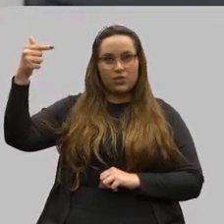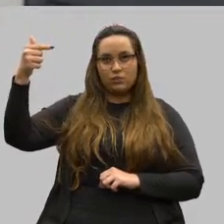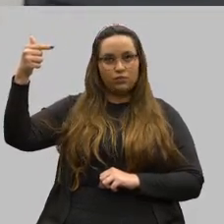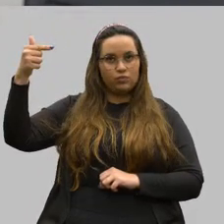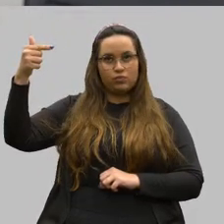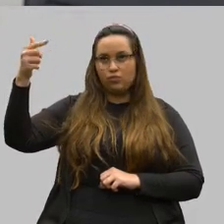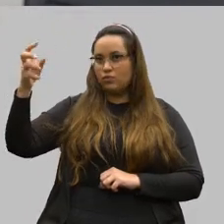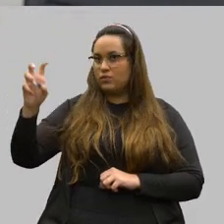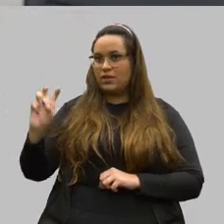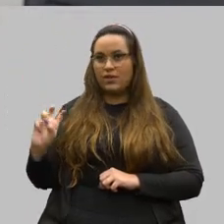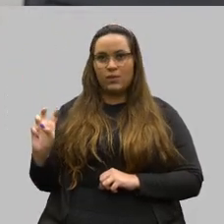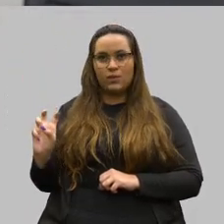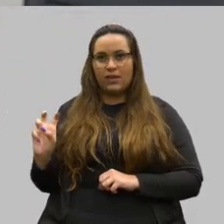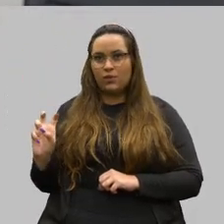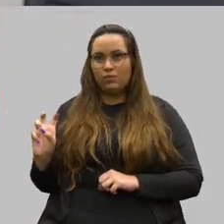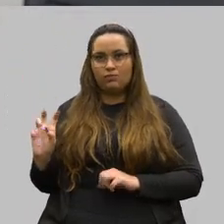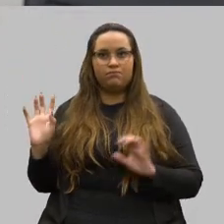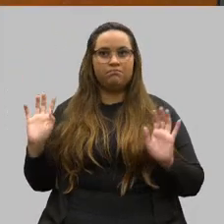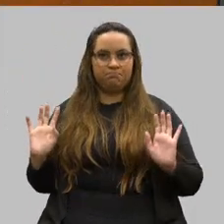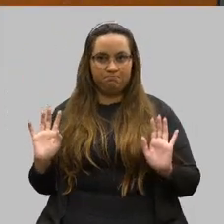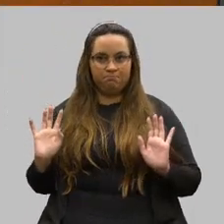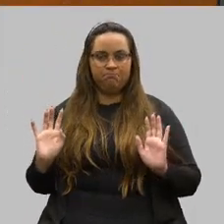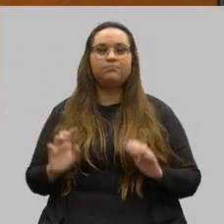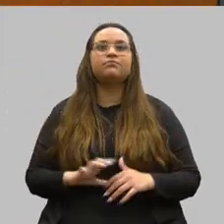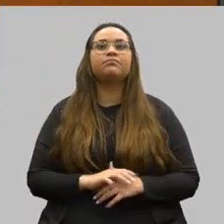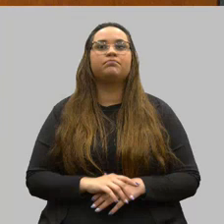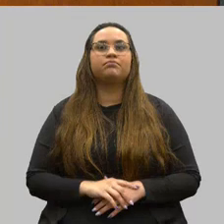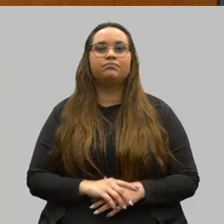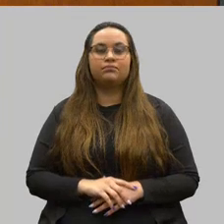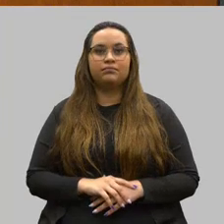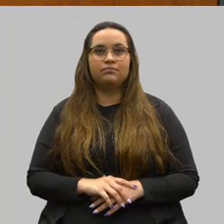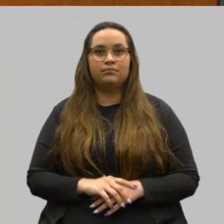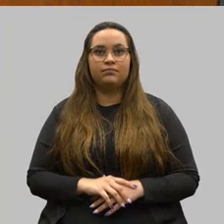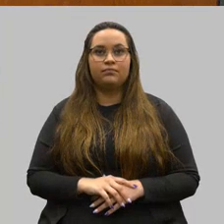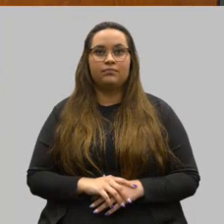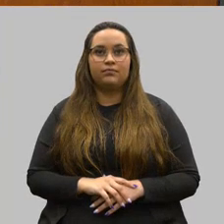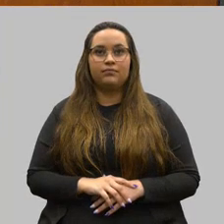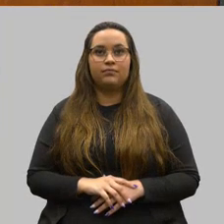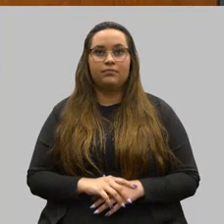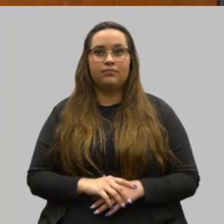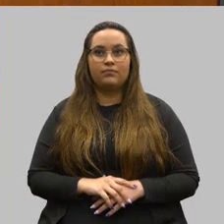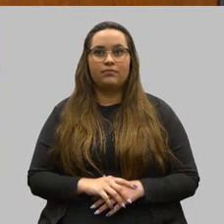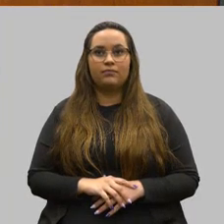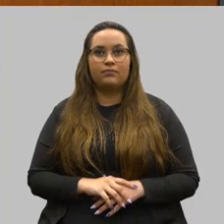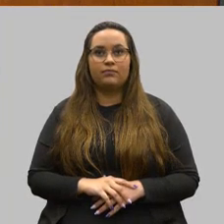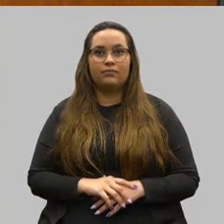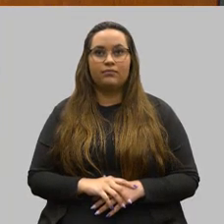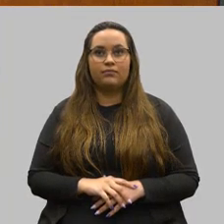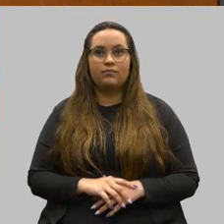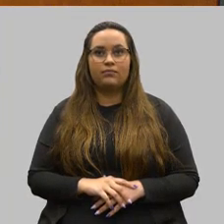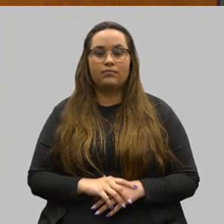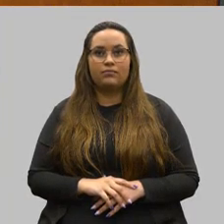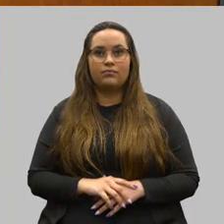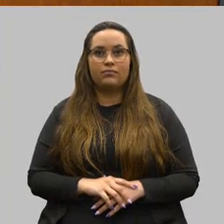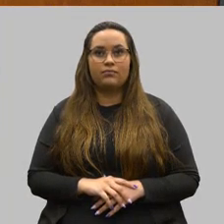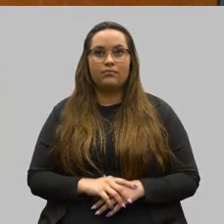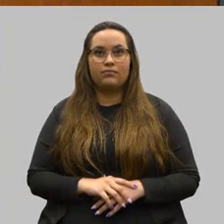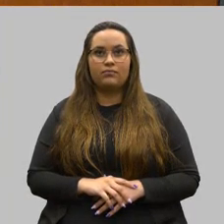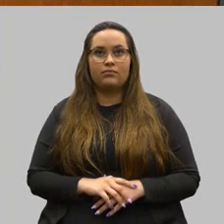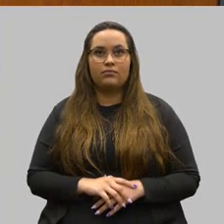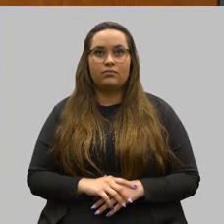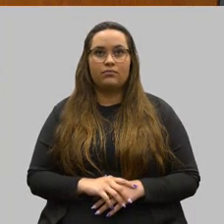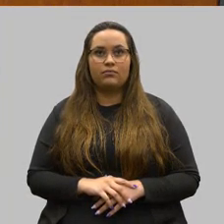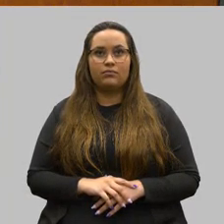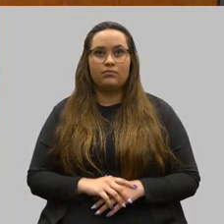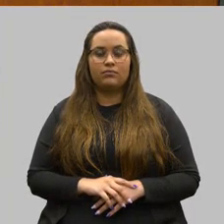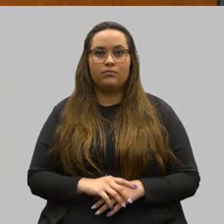no quinto Ok deputada Beatrice Serqueira vossa excelência deseja fazer alguma intervenção é desejo vossa